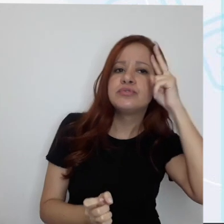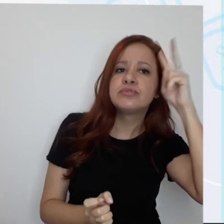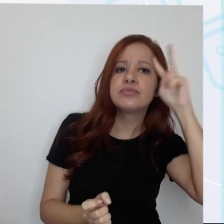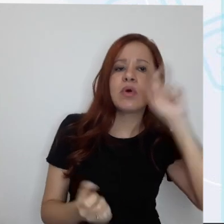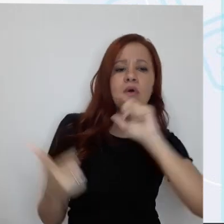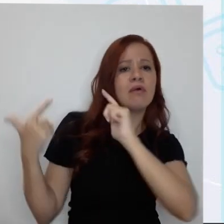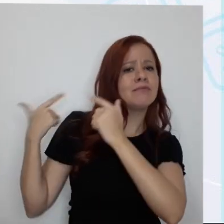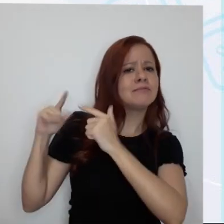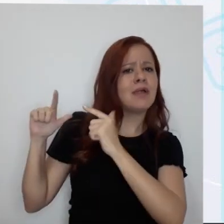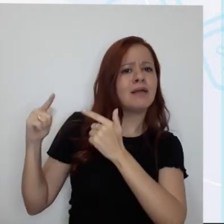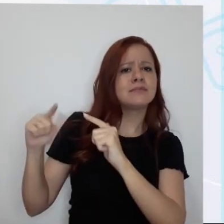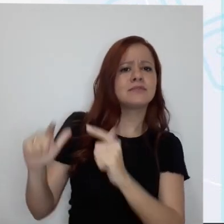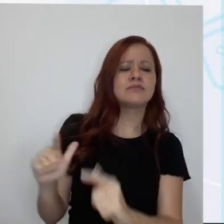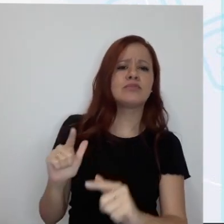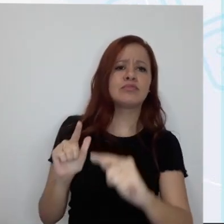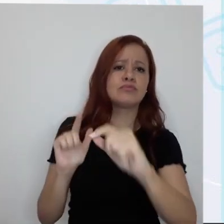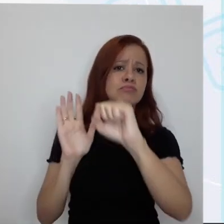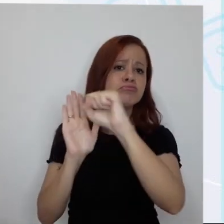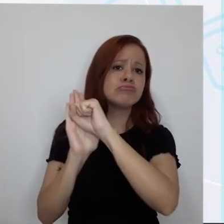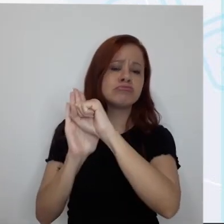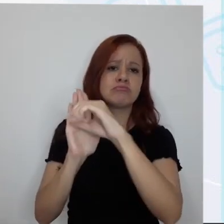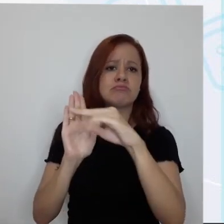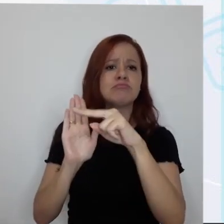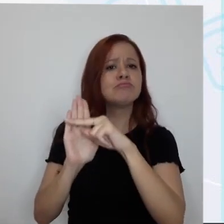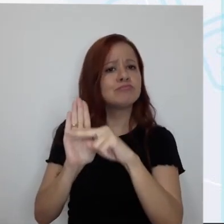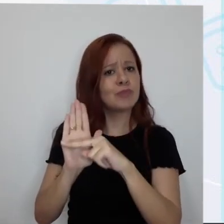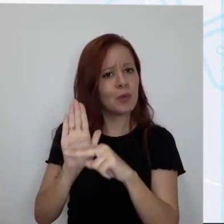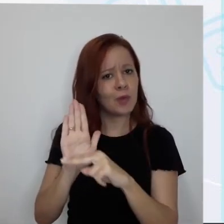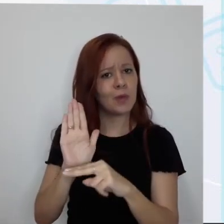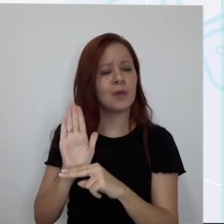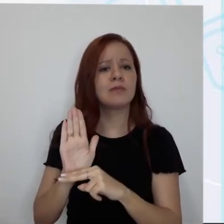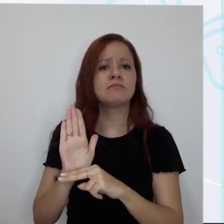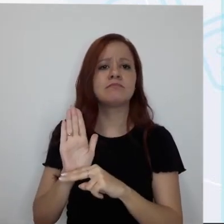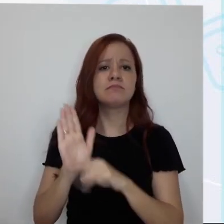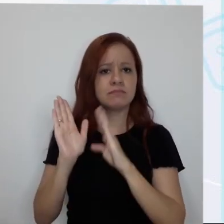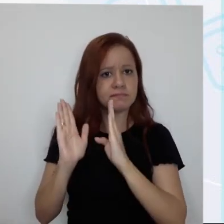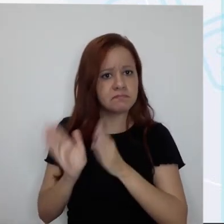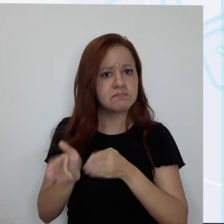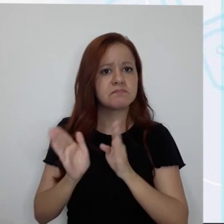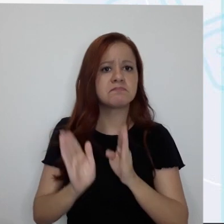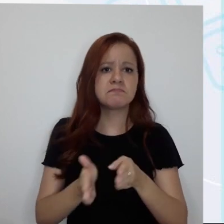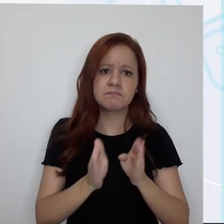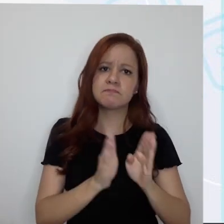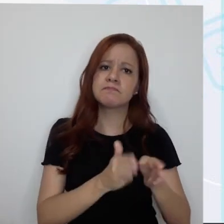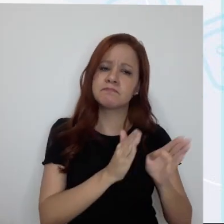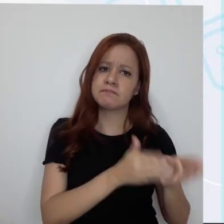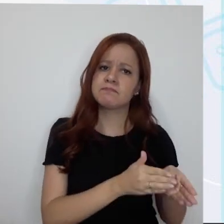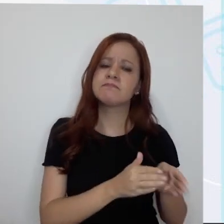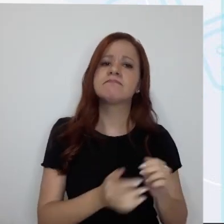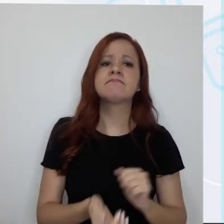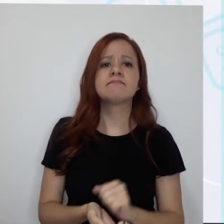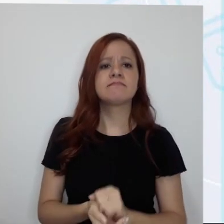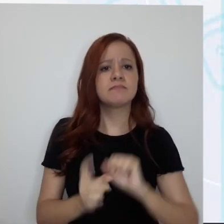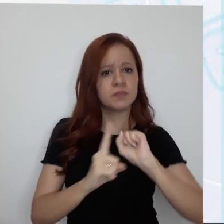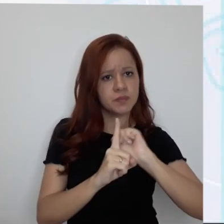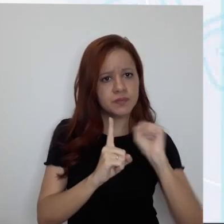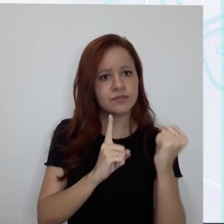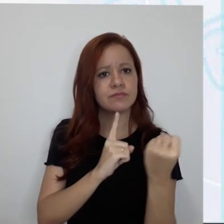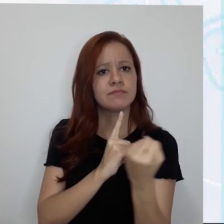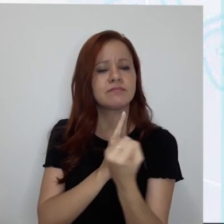princípios, tradições, símbolos e normas que garantem a ordem e o cumprimento de certos papéis na nossa